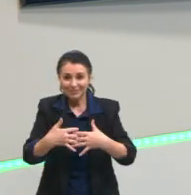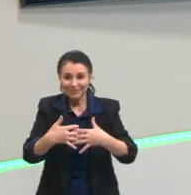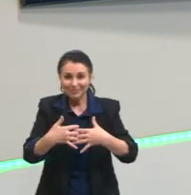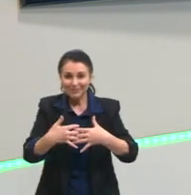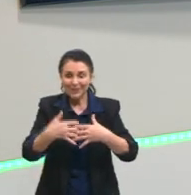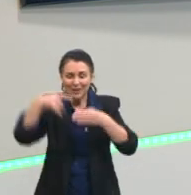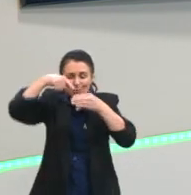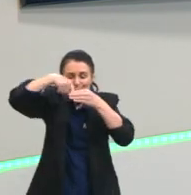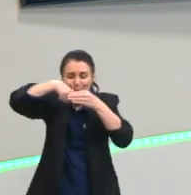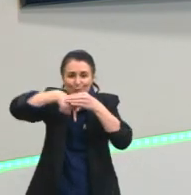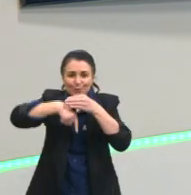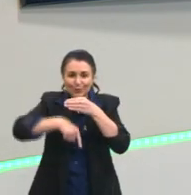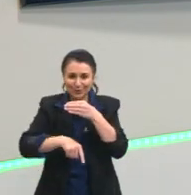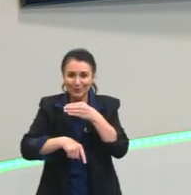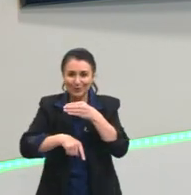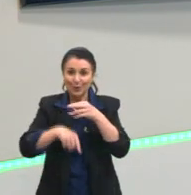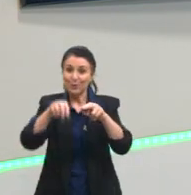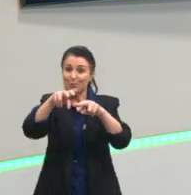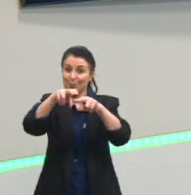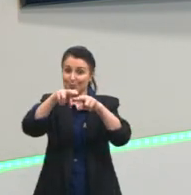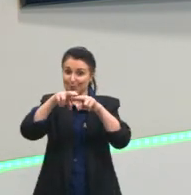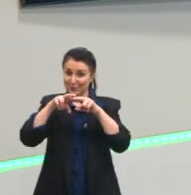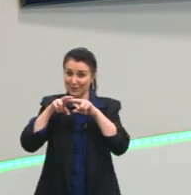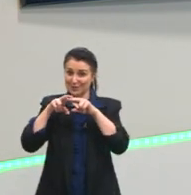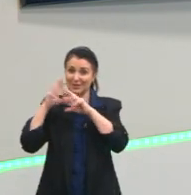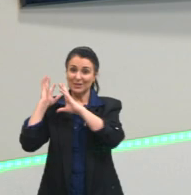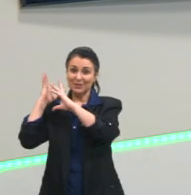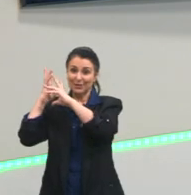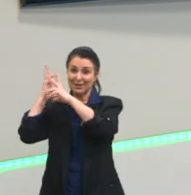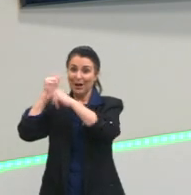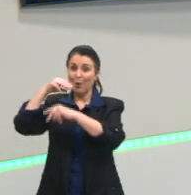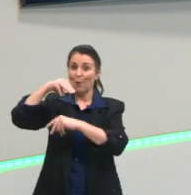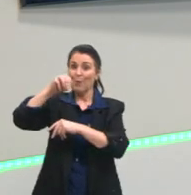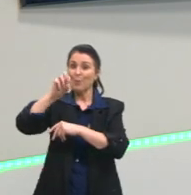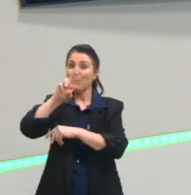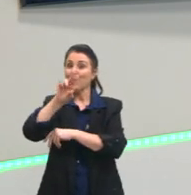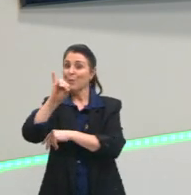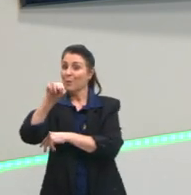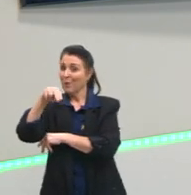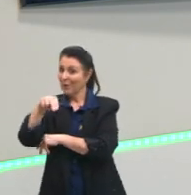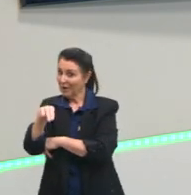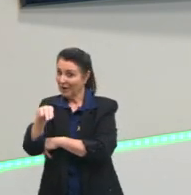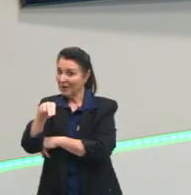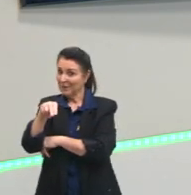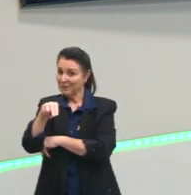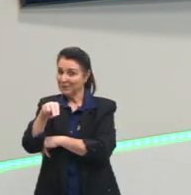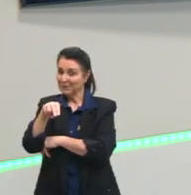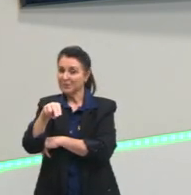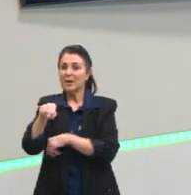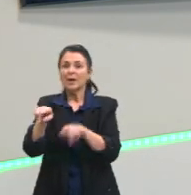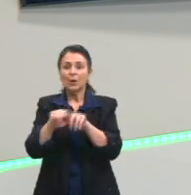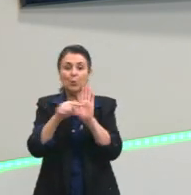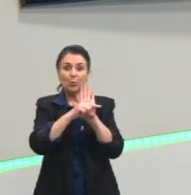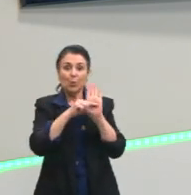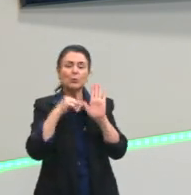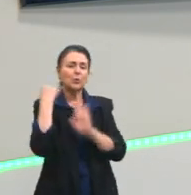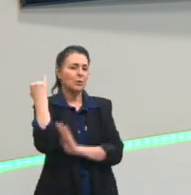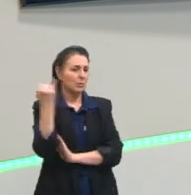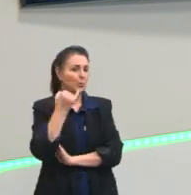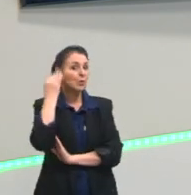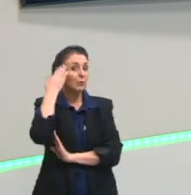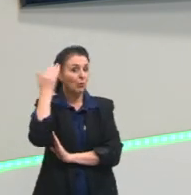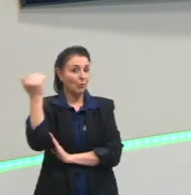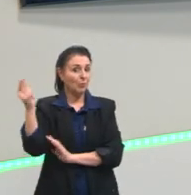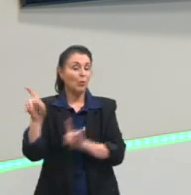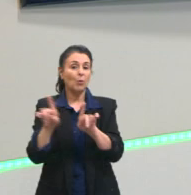E aí que nos reportamos a agregar morran hem sugiro você que busca e leituras Obrigado hum bem interessante para ele